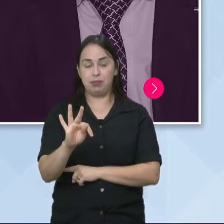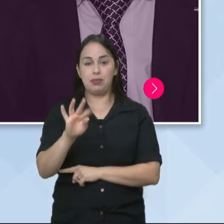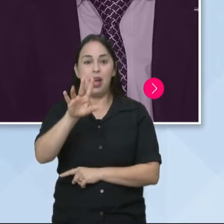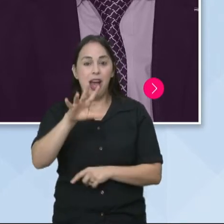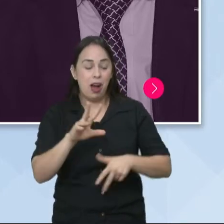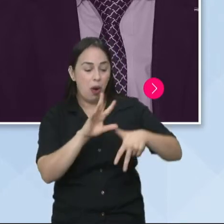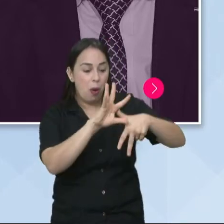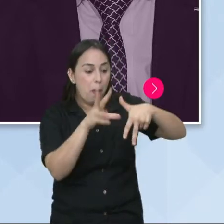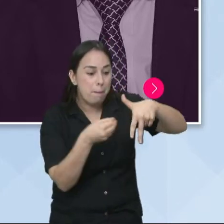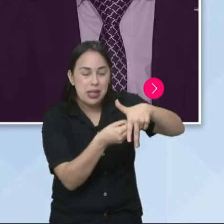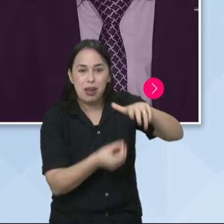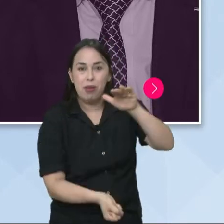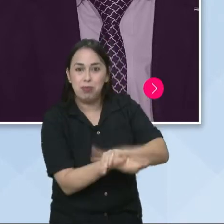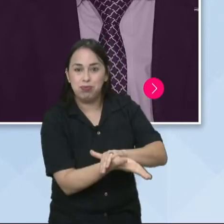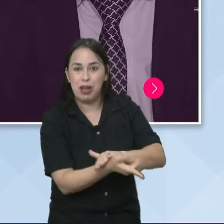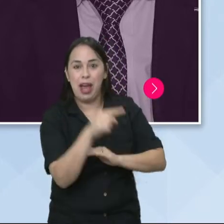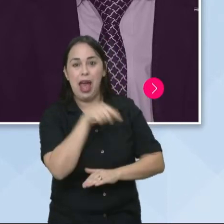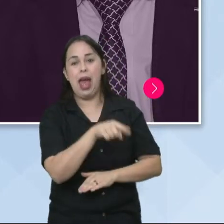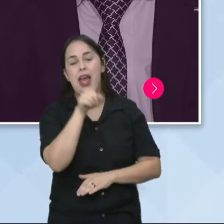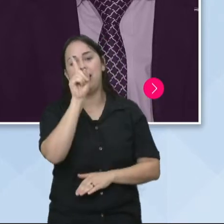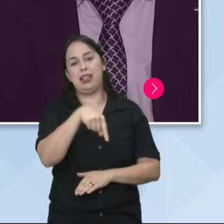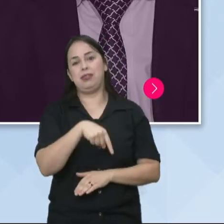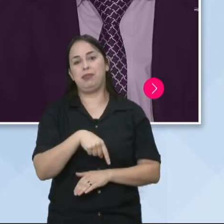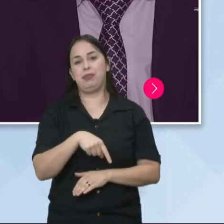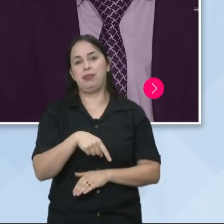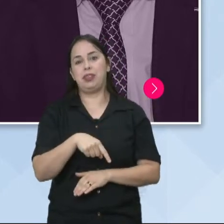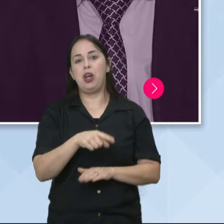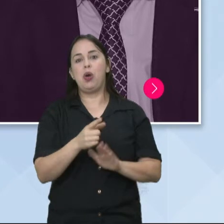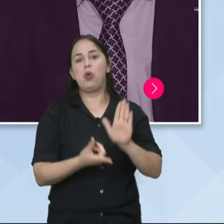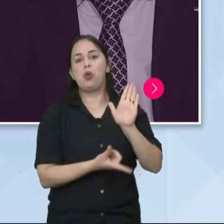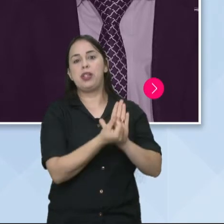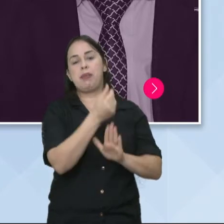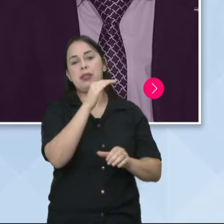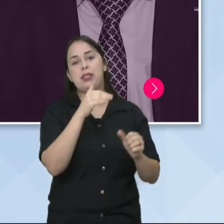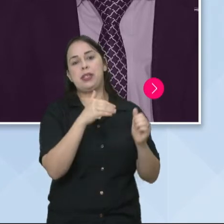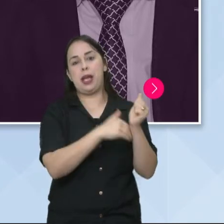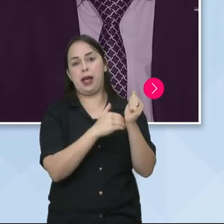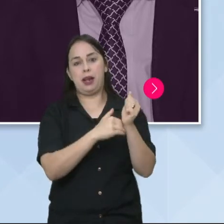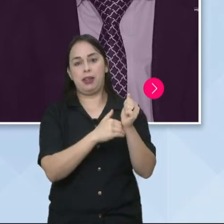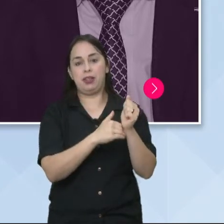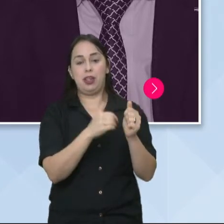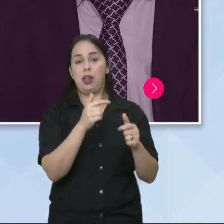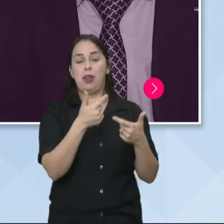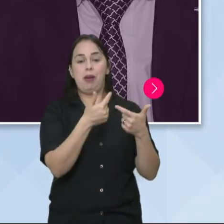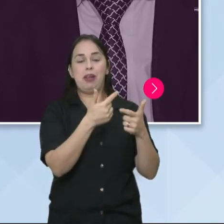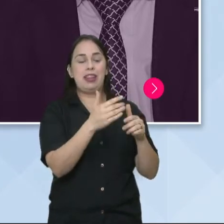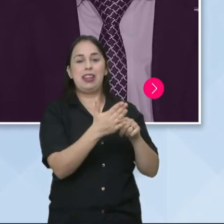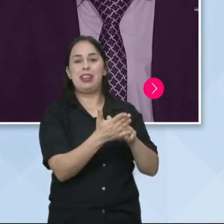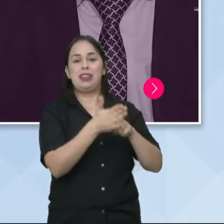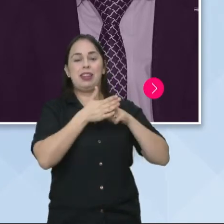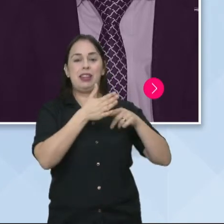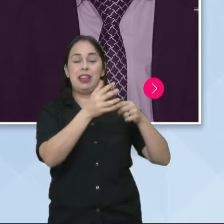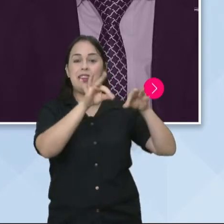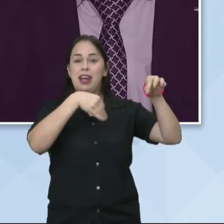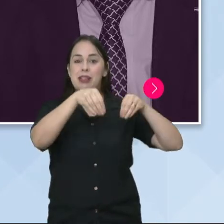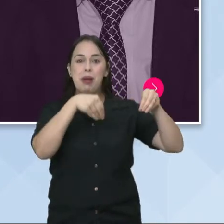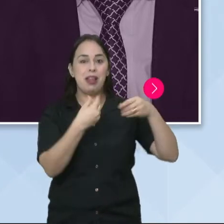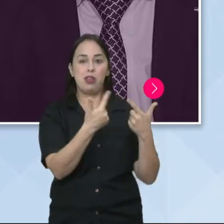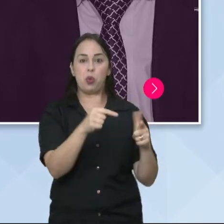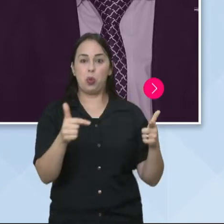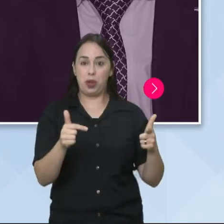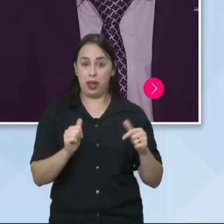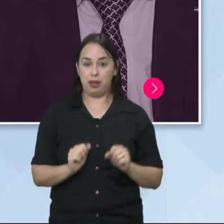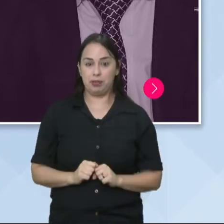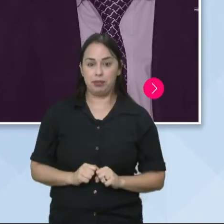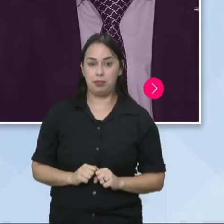corrupção que nós estamos vendo é esse orçamento secreto que não tem transparência. O tratamento contra o